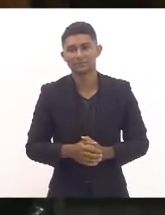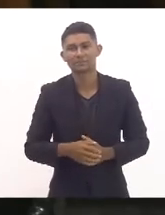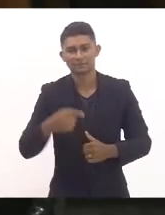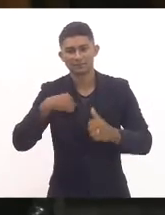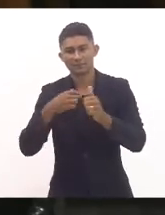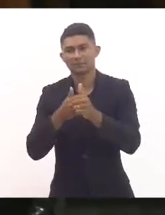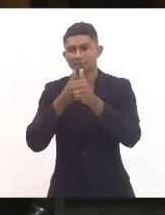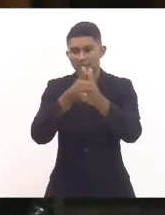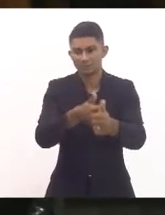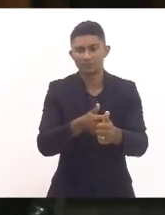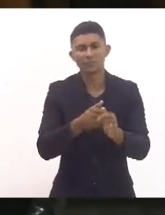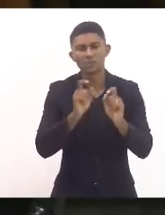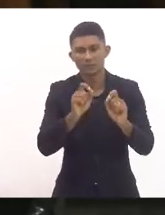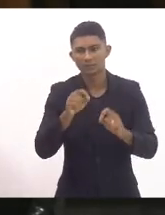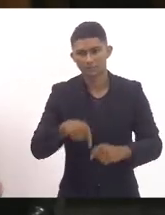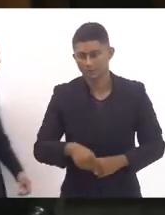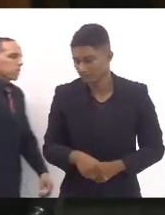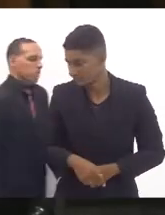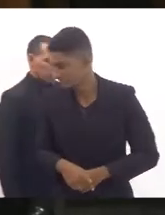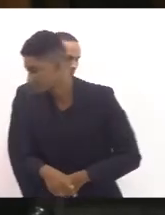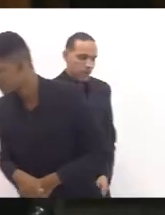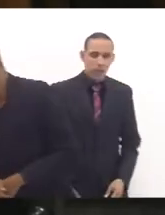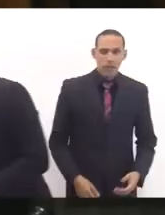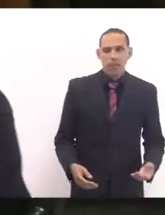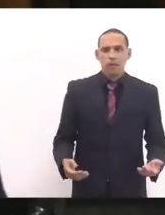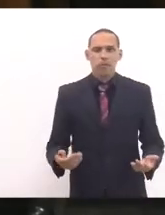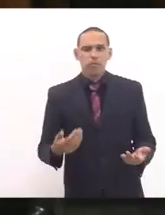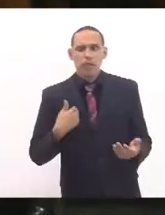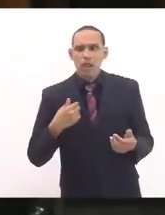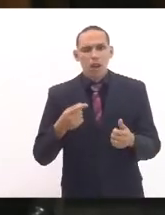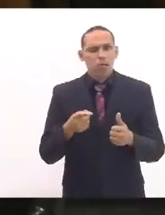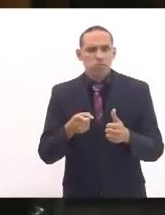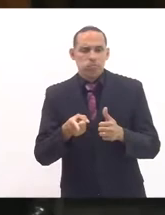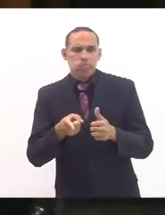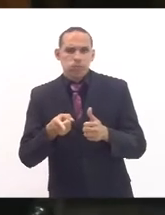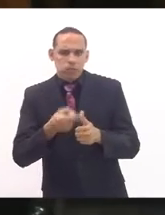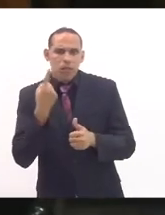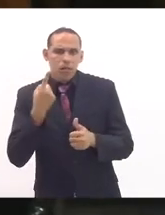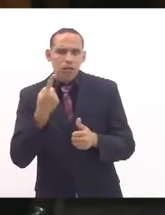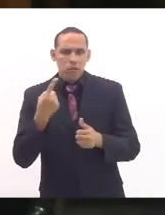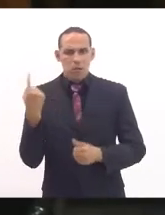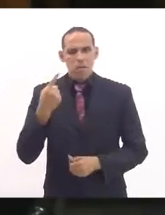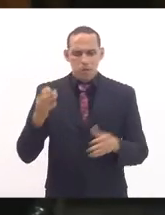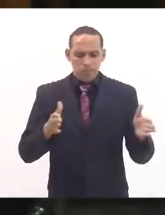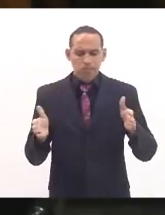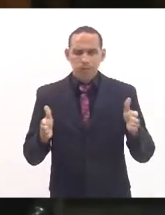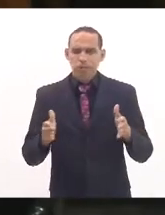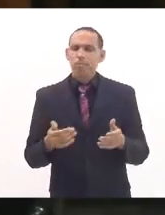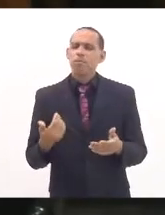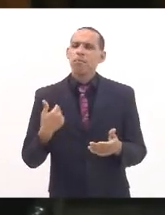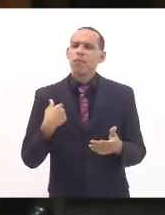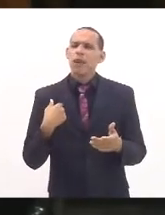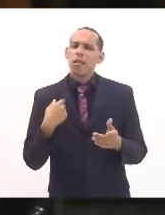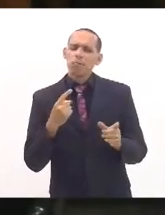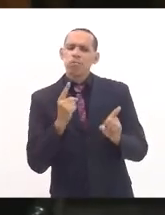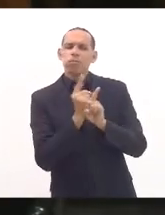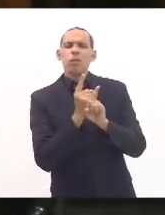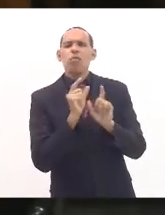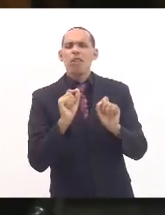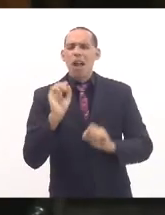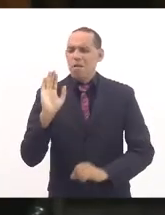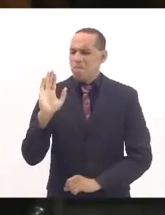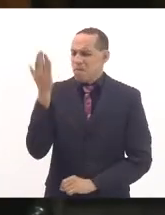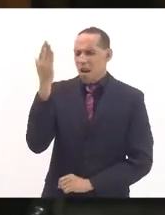aqui o parlamento, estou em meu primeiro mandato, e eu identifico muita